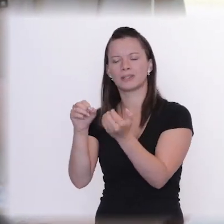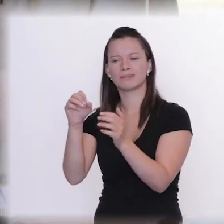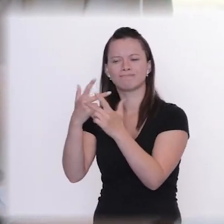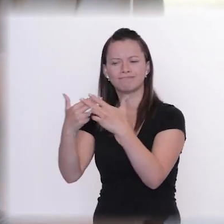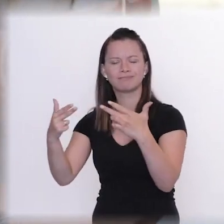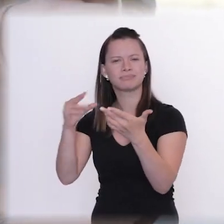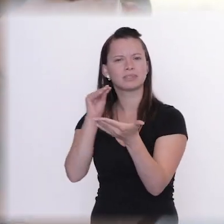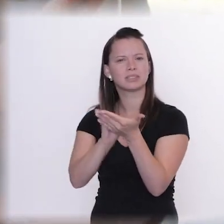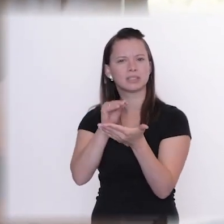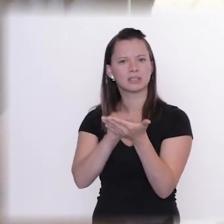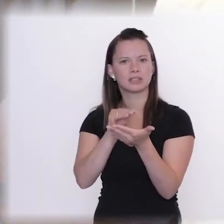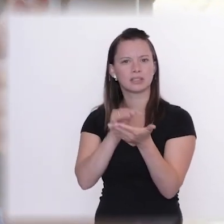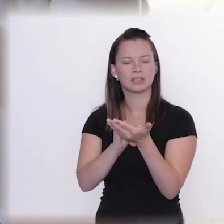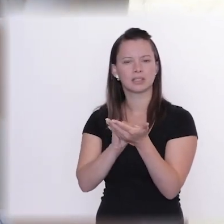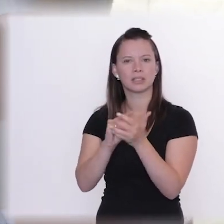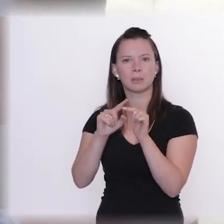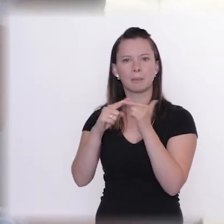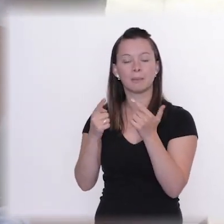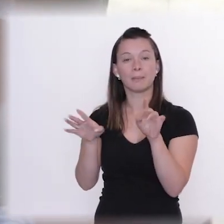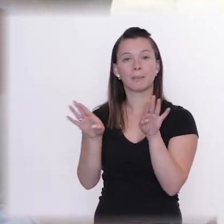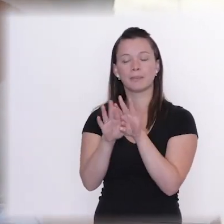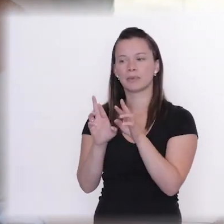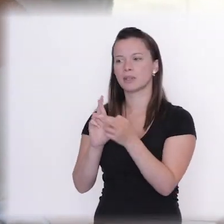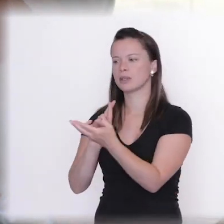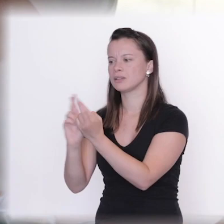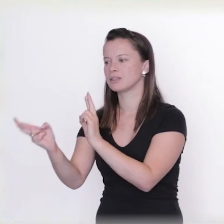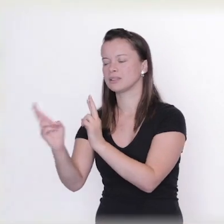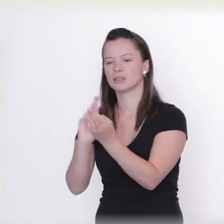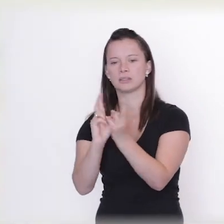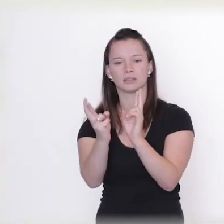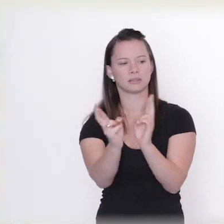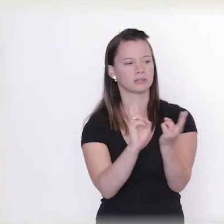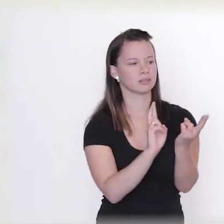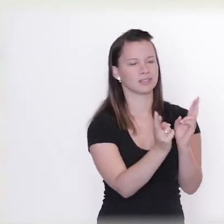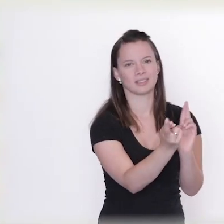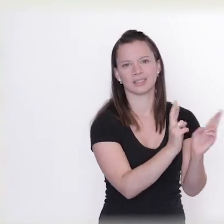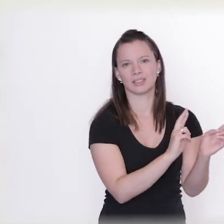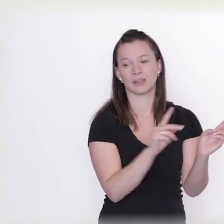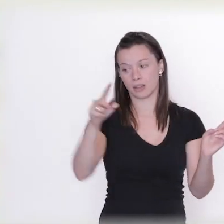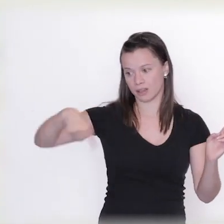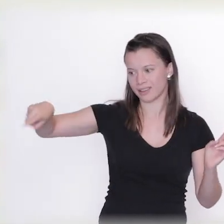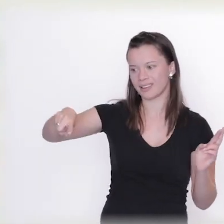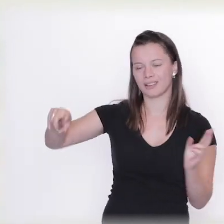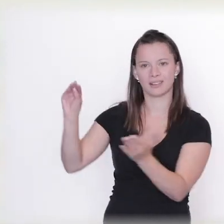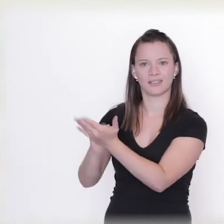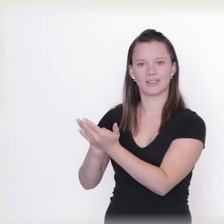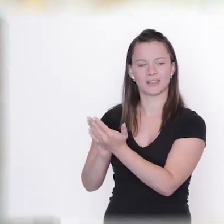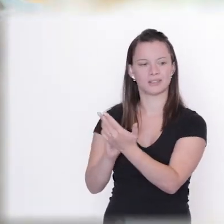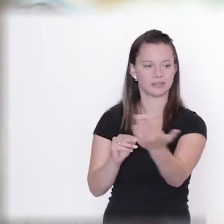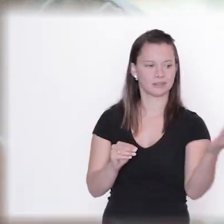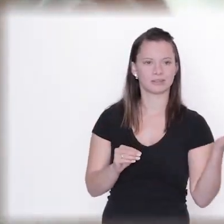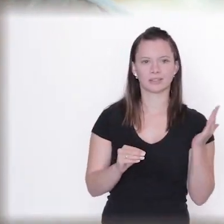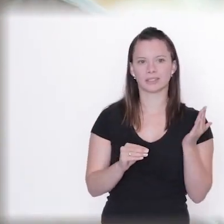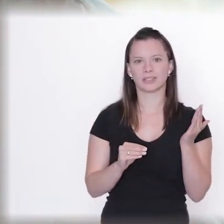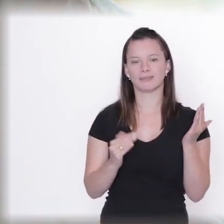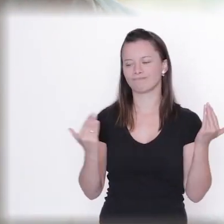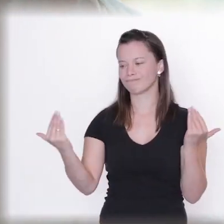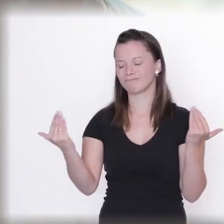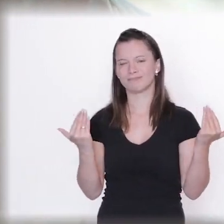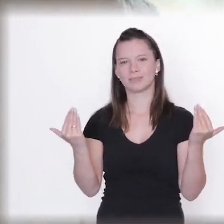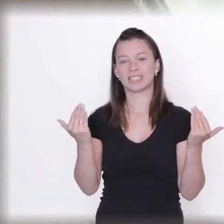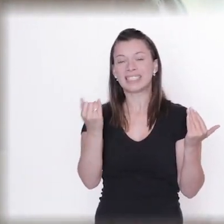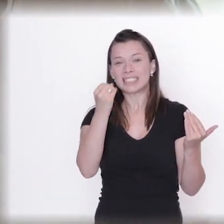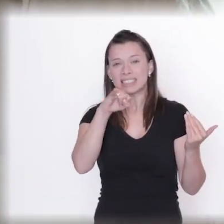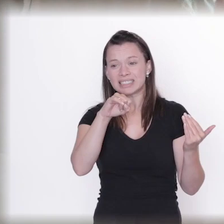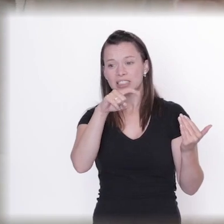si, mas na sua relação comparativa com outros territórios. Uhum, exato, é isso uma que dá relação, a dinâmica, sim. porque se tudo fosse precário,